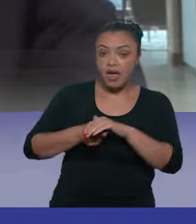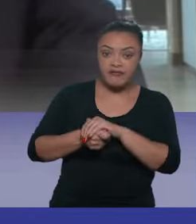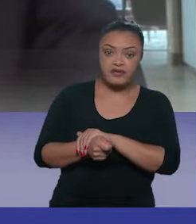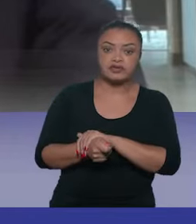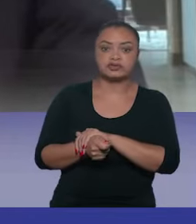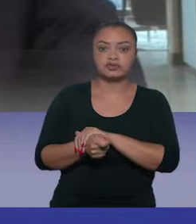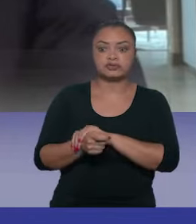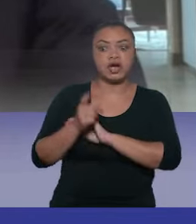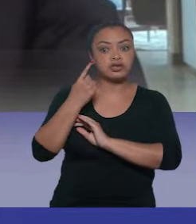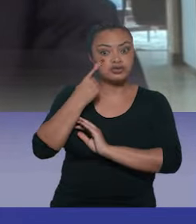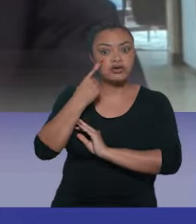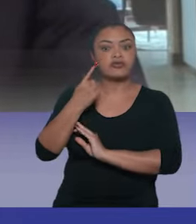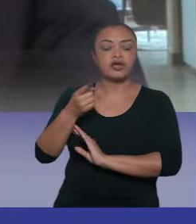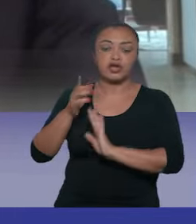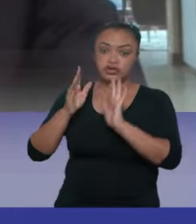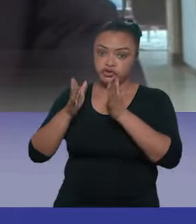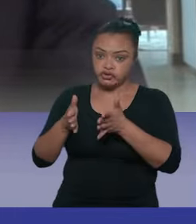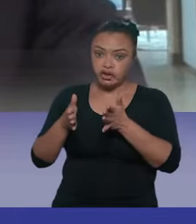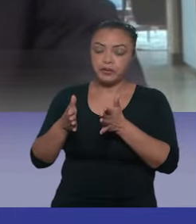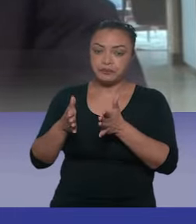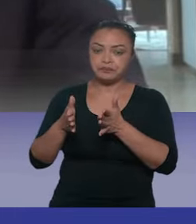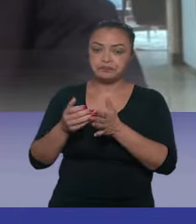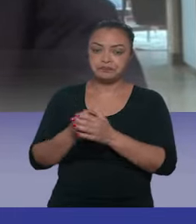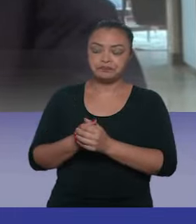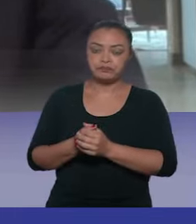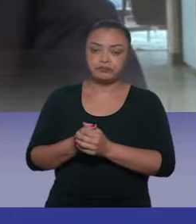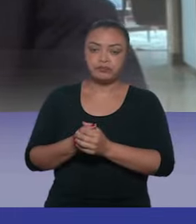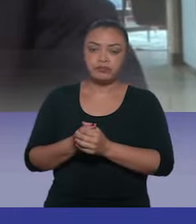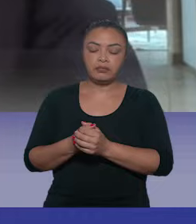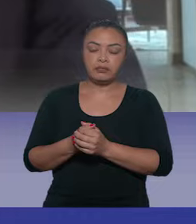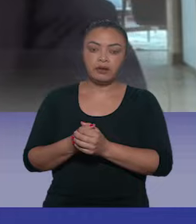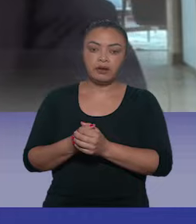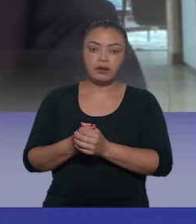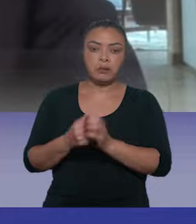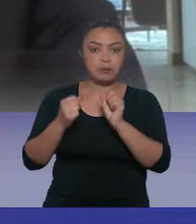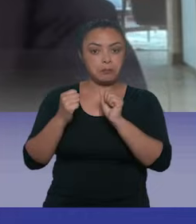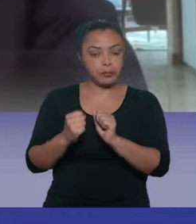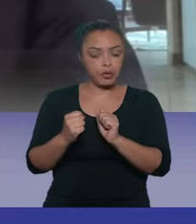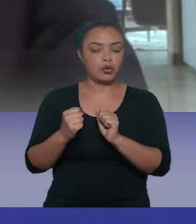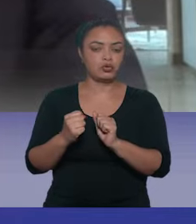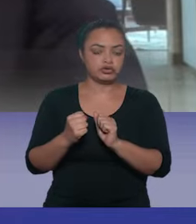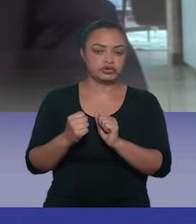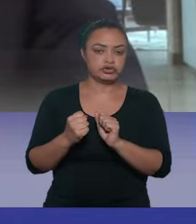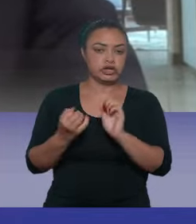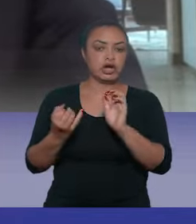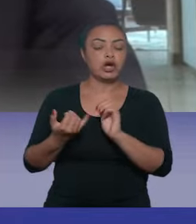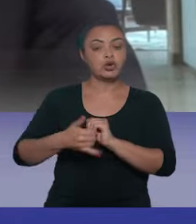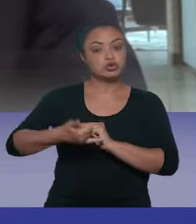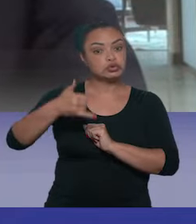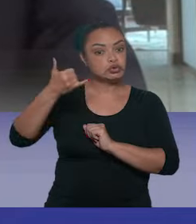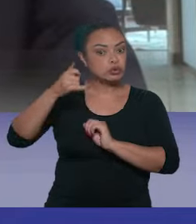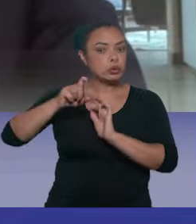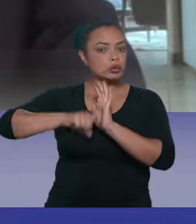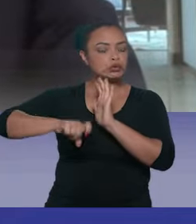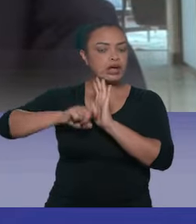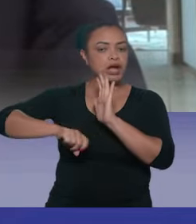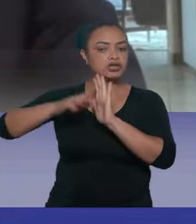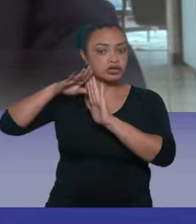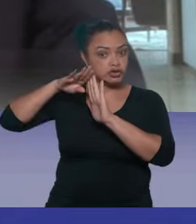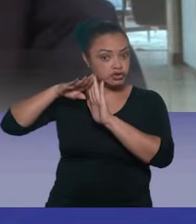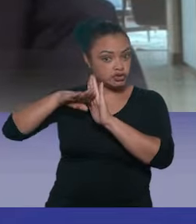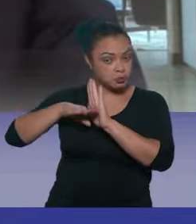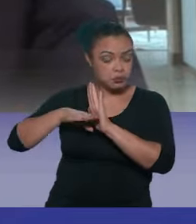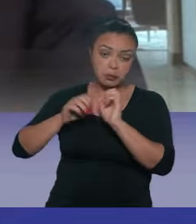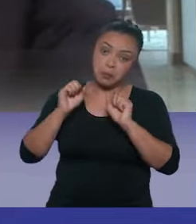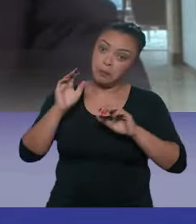a gente já tem um cenário aí possível, e depois a Miriam vai comentar de uma queda na taxa de juros. E